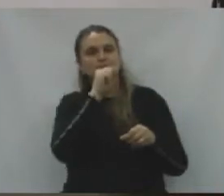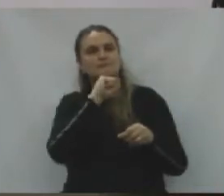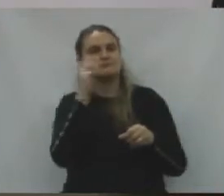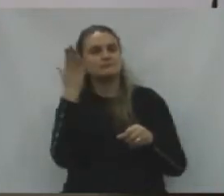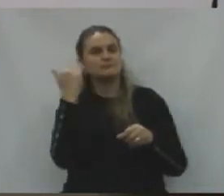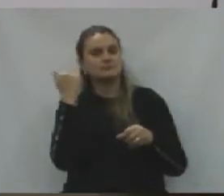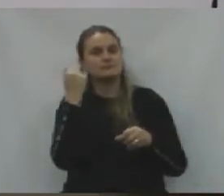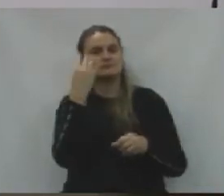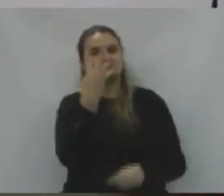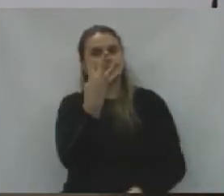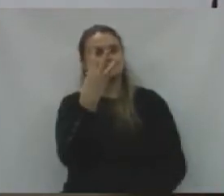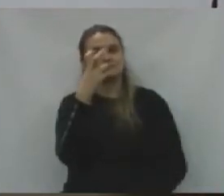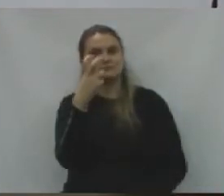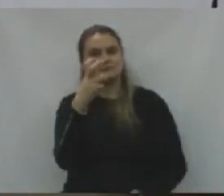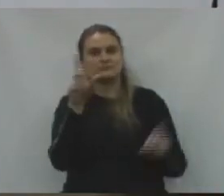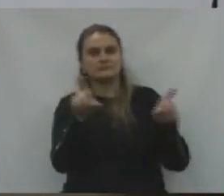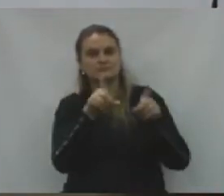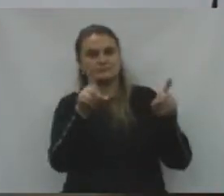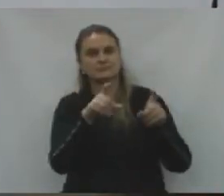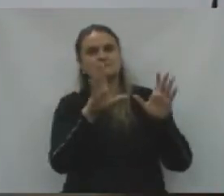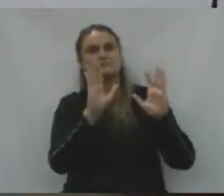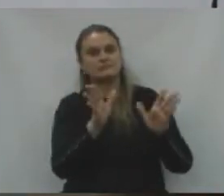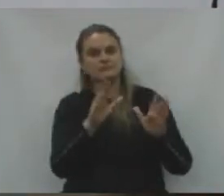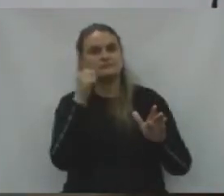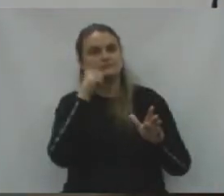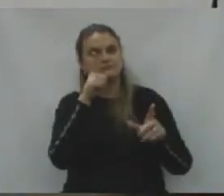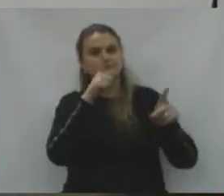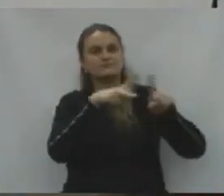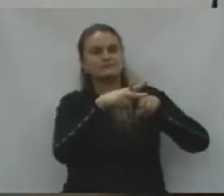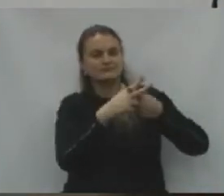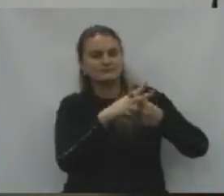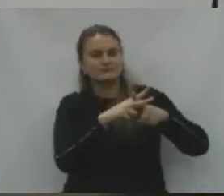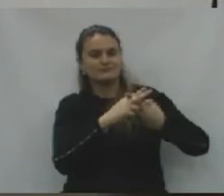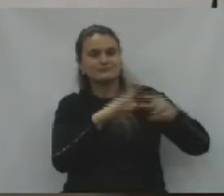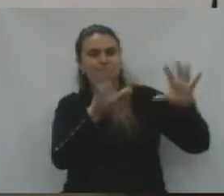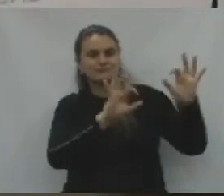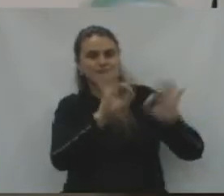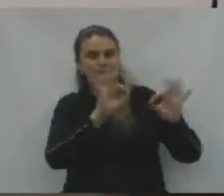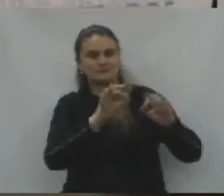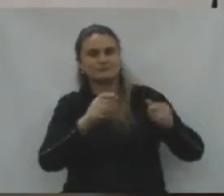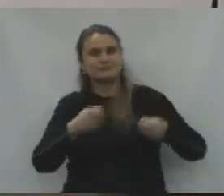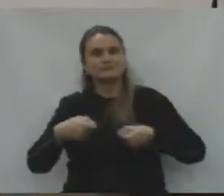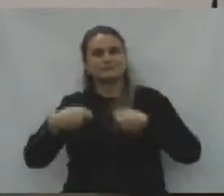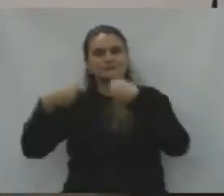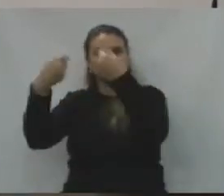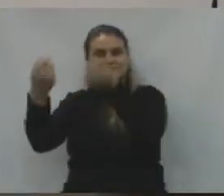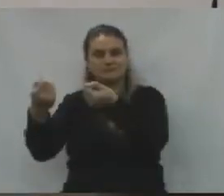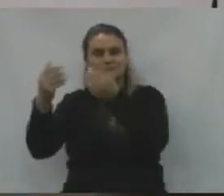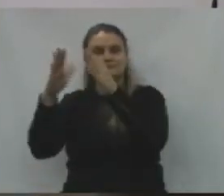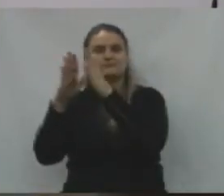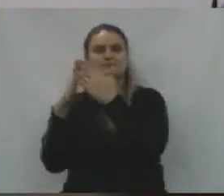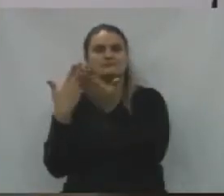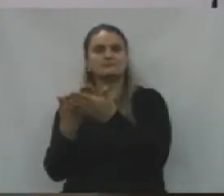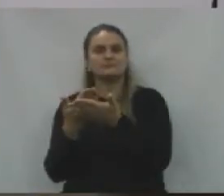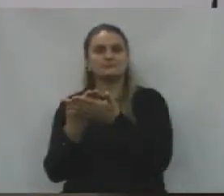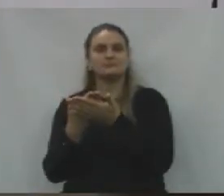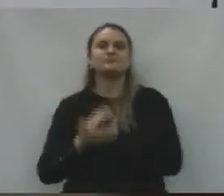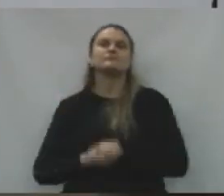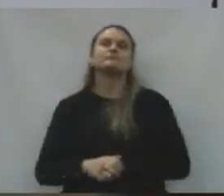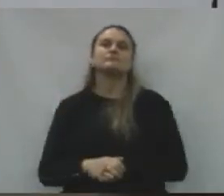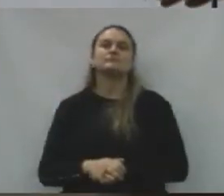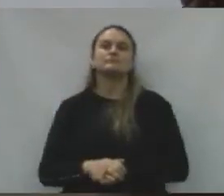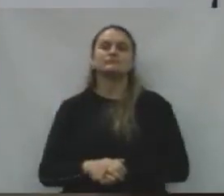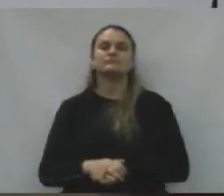computadores. E destes, 45 computadores já foram recuperados só em 2017 e entregues a essas